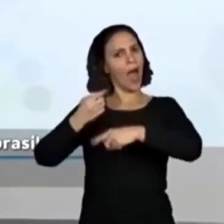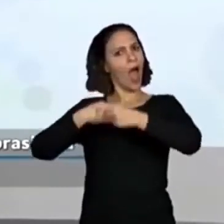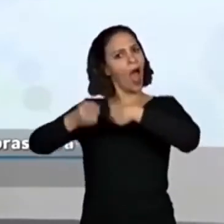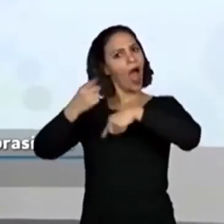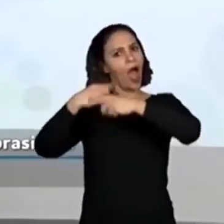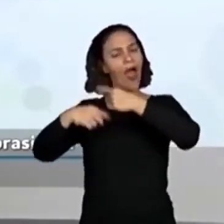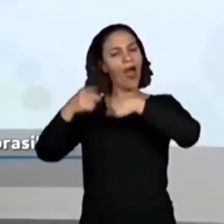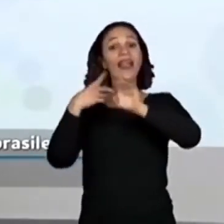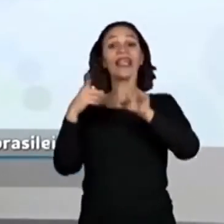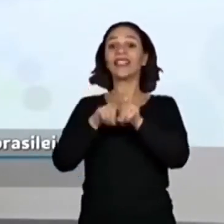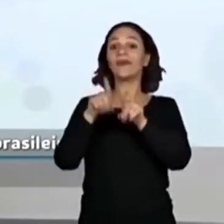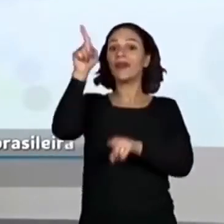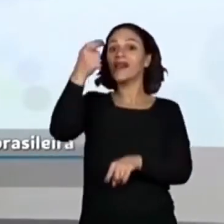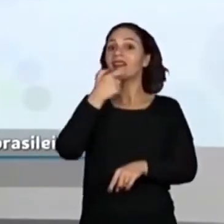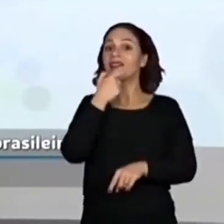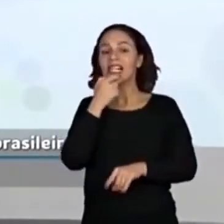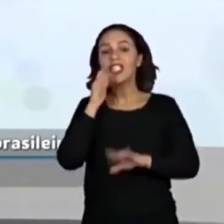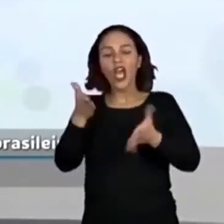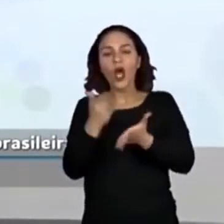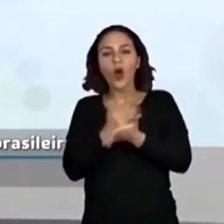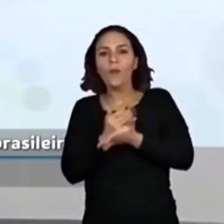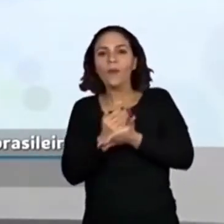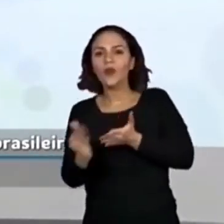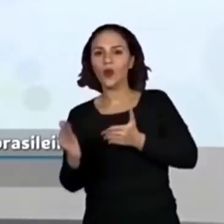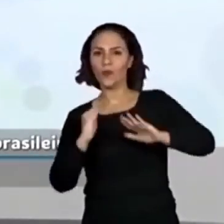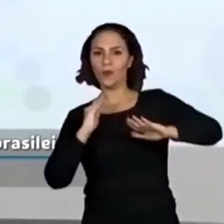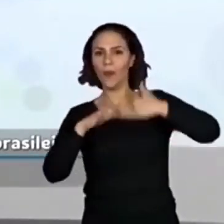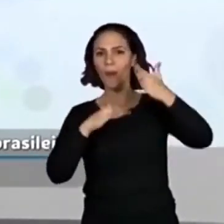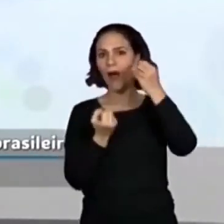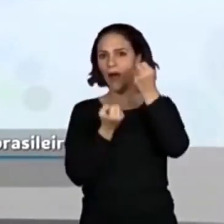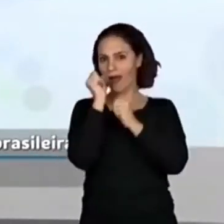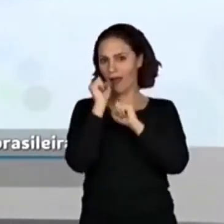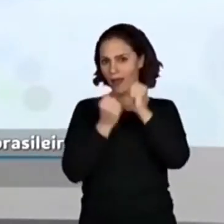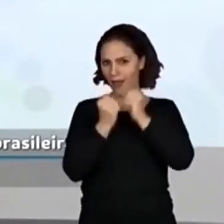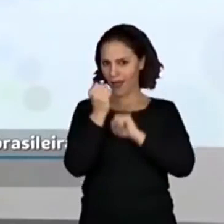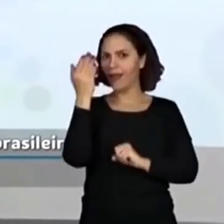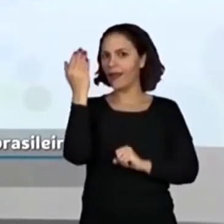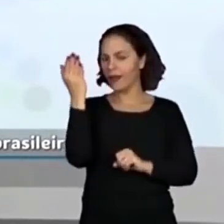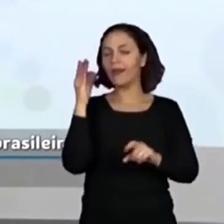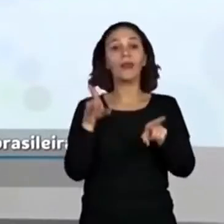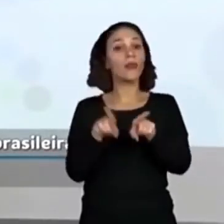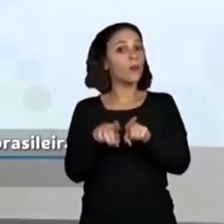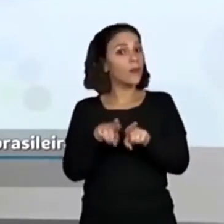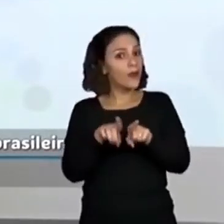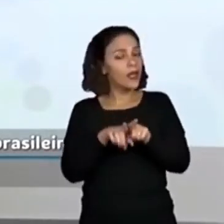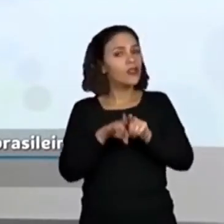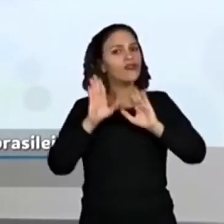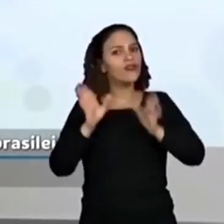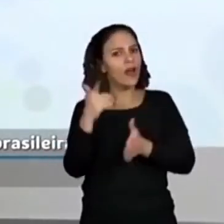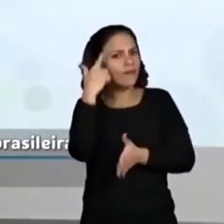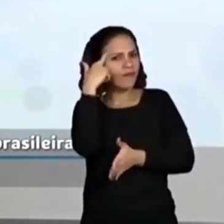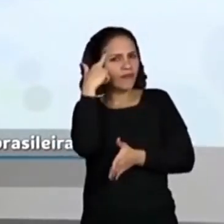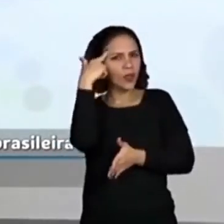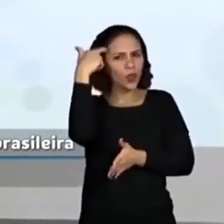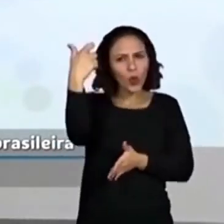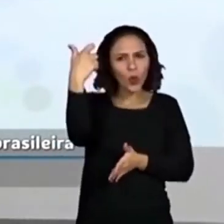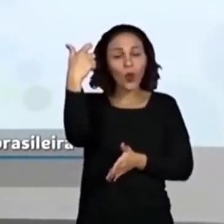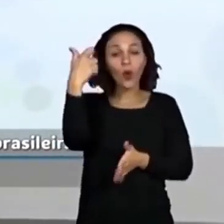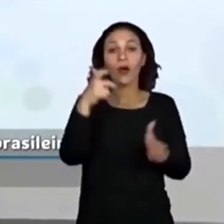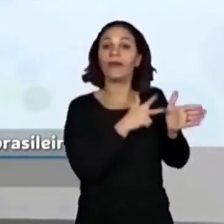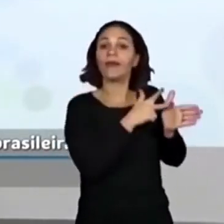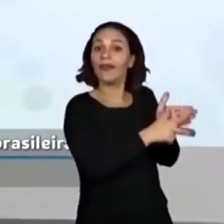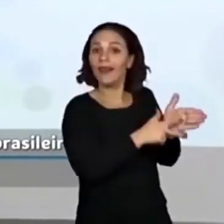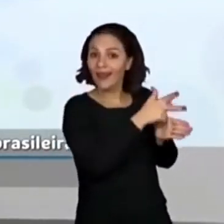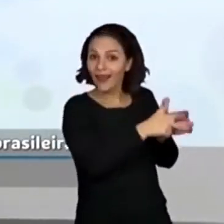a Inglaterra já tinha desenvolvido a sua indústria, inclusive já tinha inventado a locomotiva,